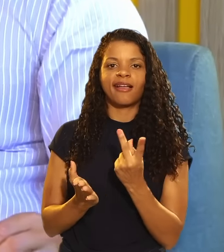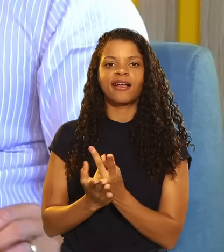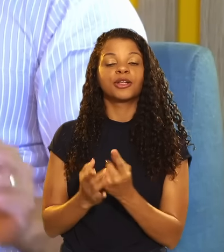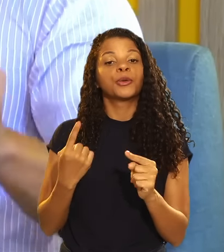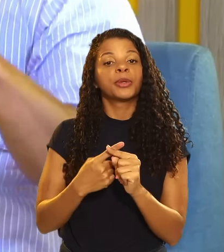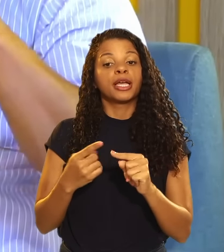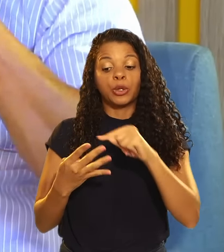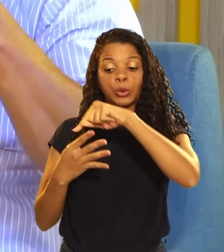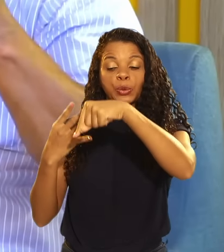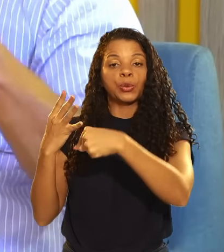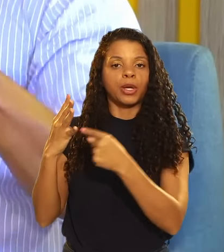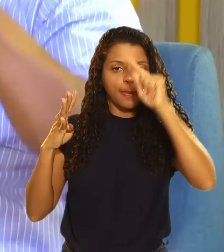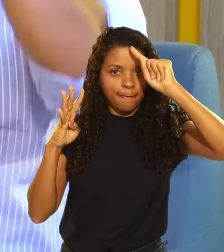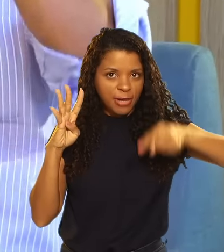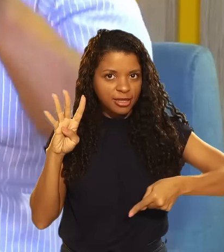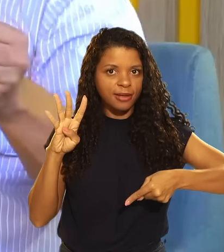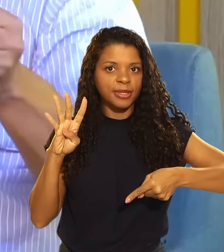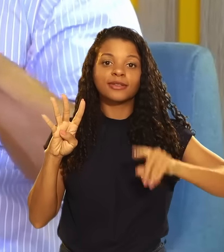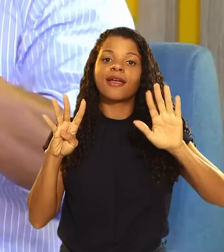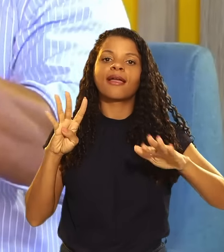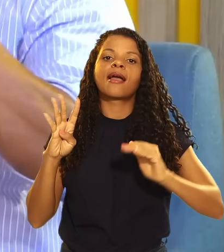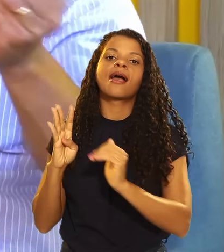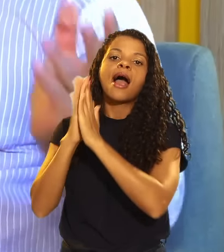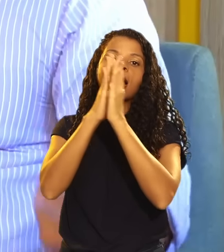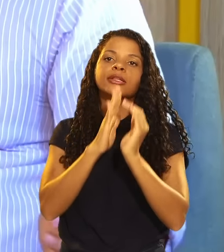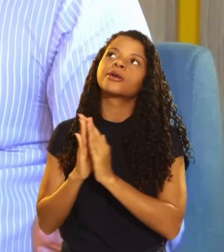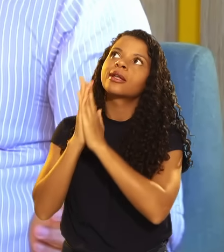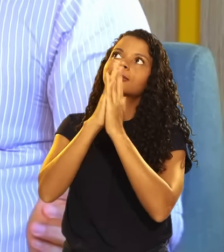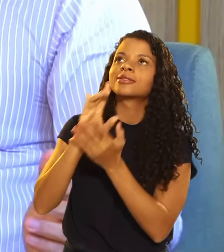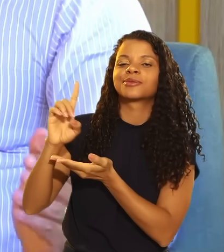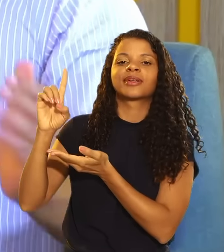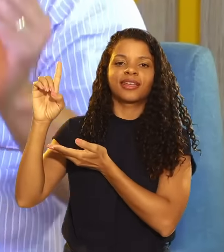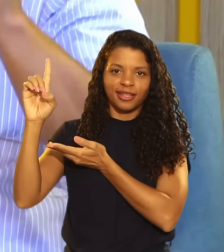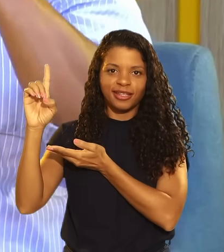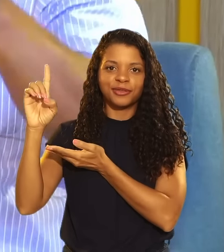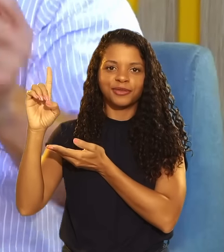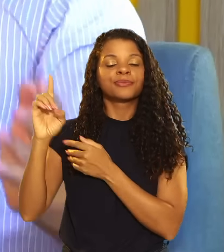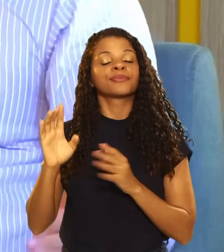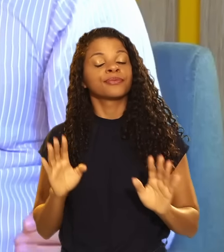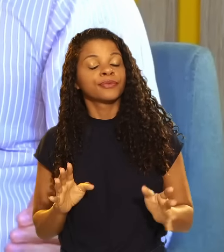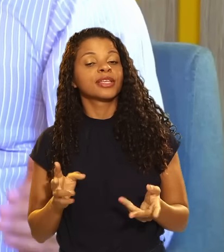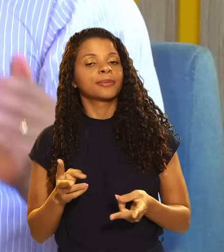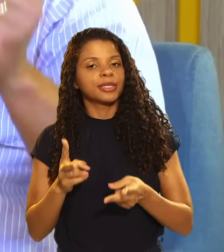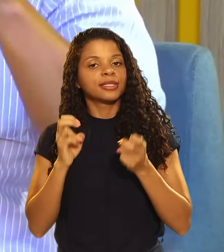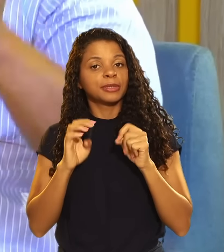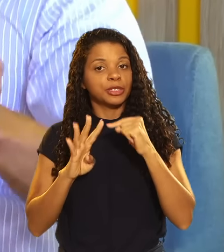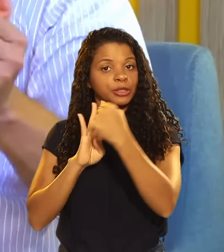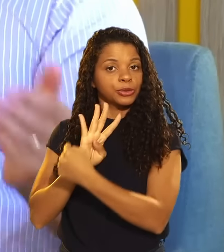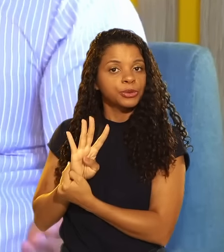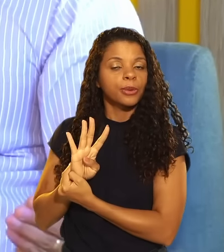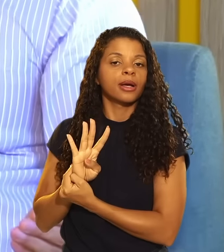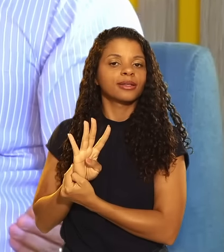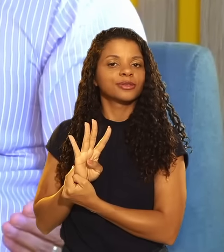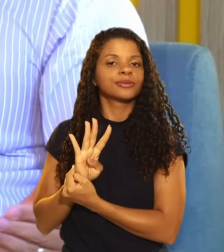mandamentos diz respeito à nossa adoração a Deus. E nada mais natural de que nós percebemos que esses 4 mandamentos seriam